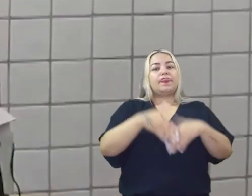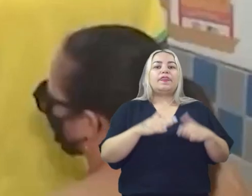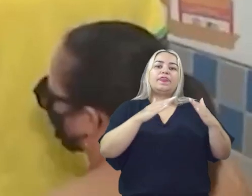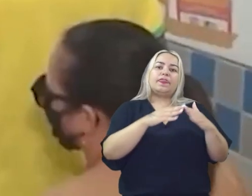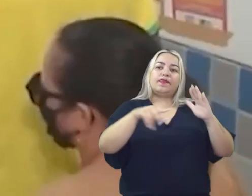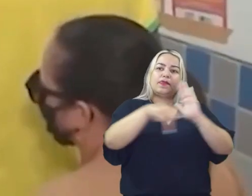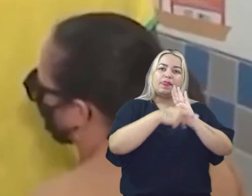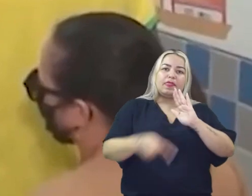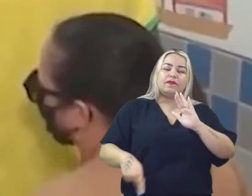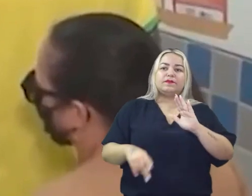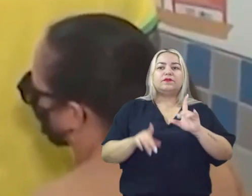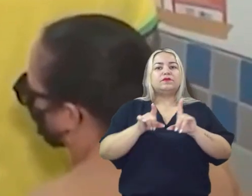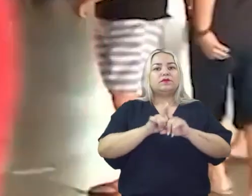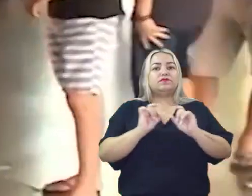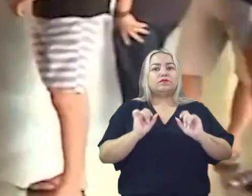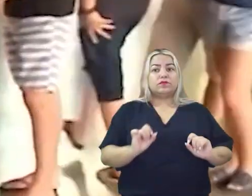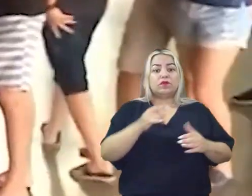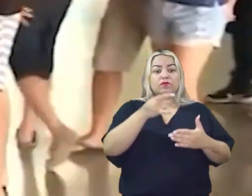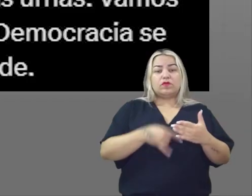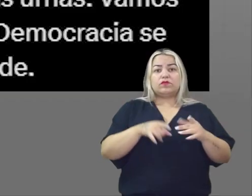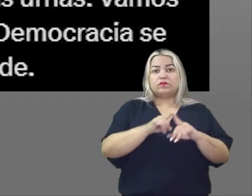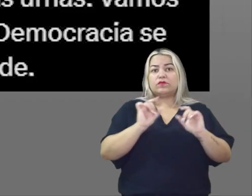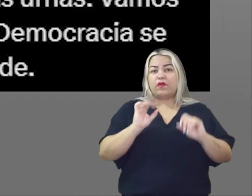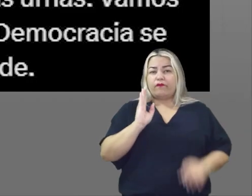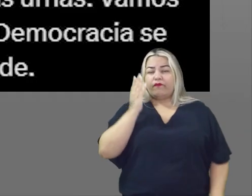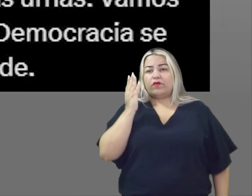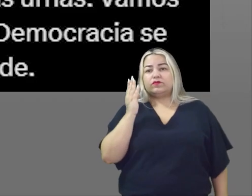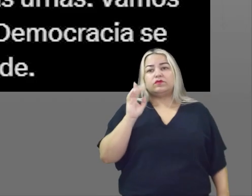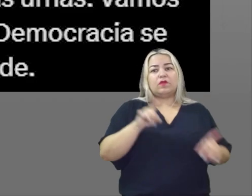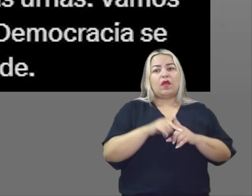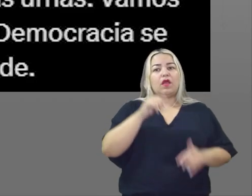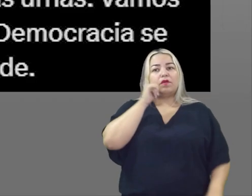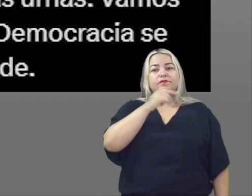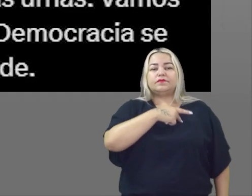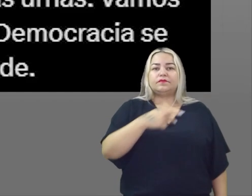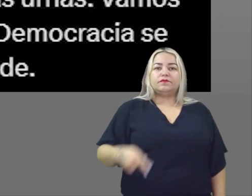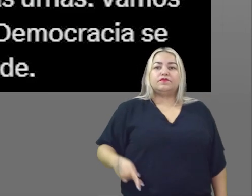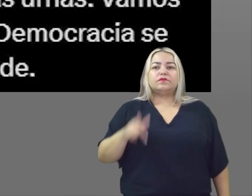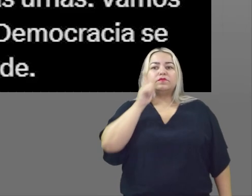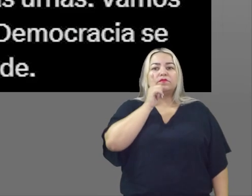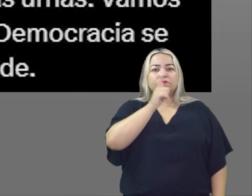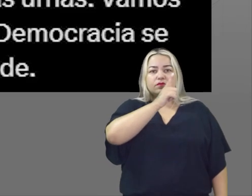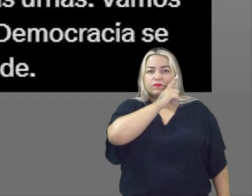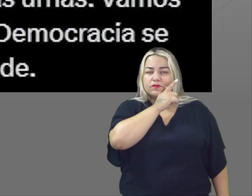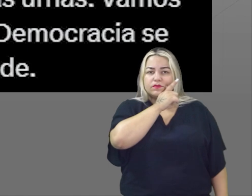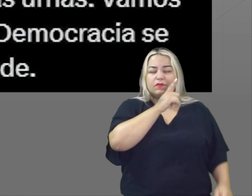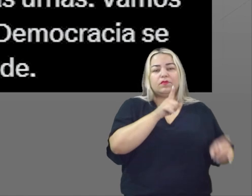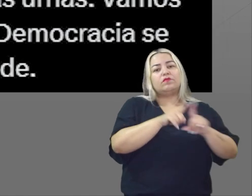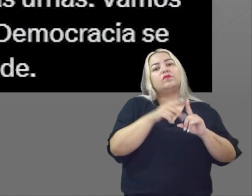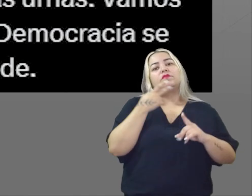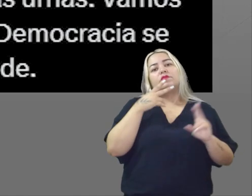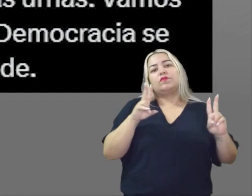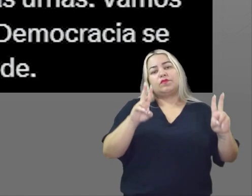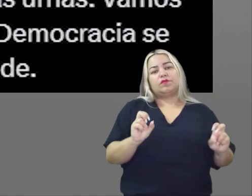de residência contas de luz falsas. Nas redes sociais, a presidenta do Partido dos Trabalhadores, Gleisi Hoffmann,